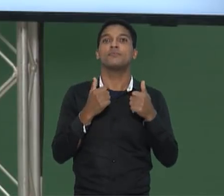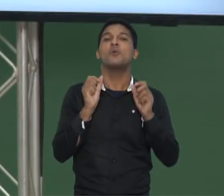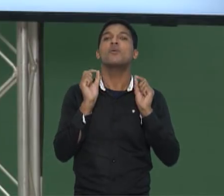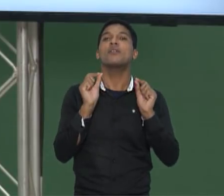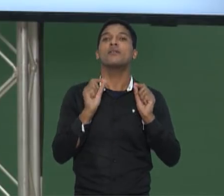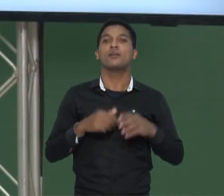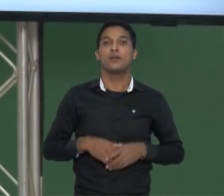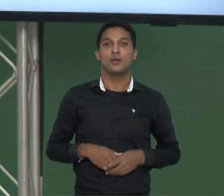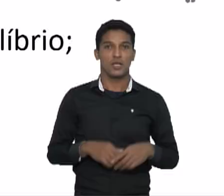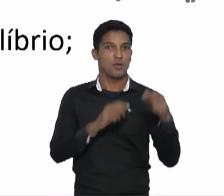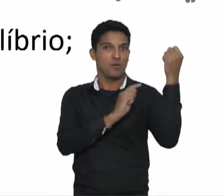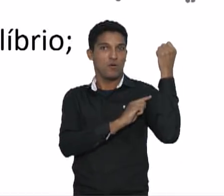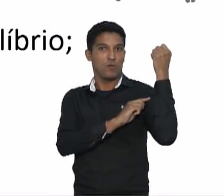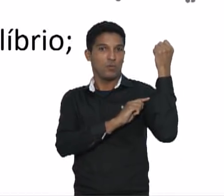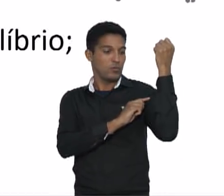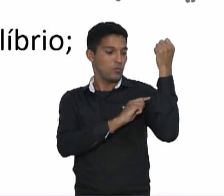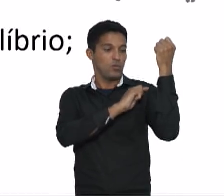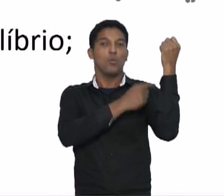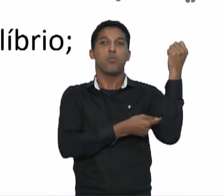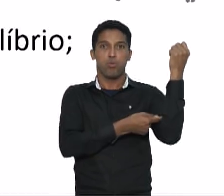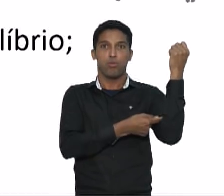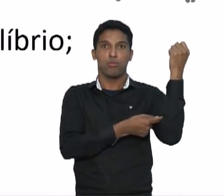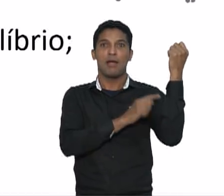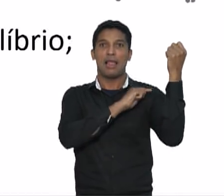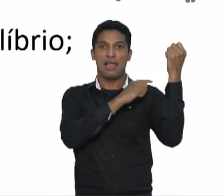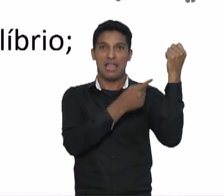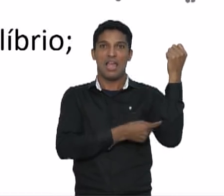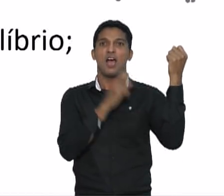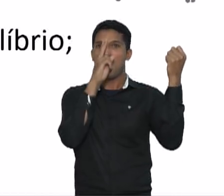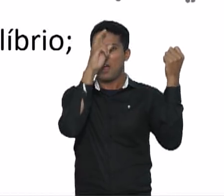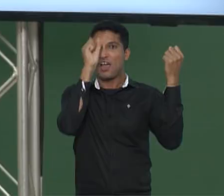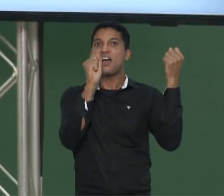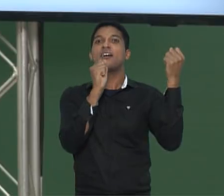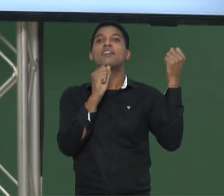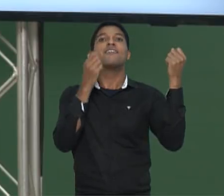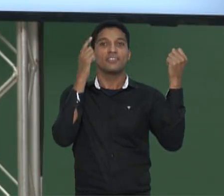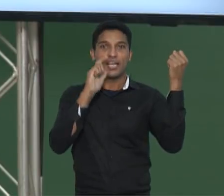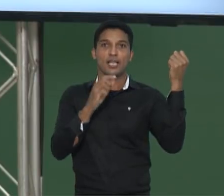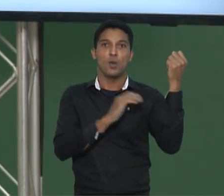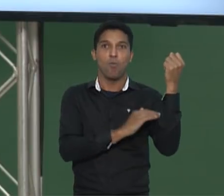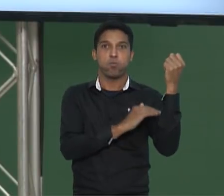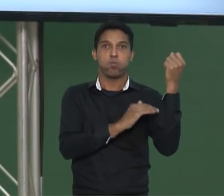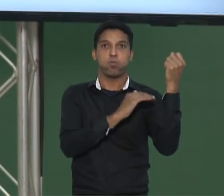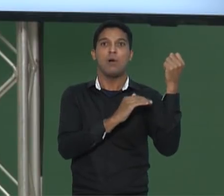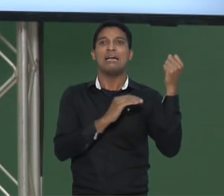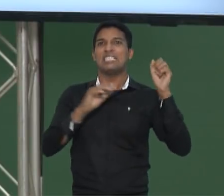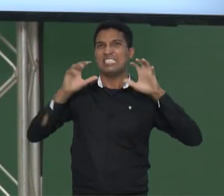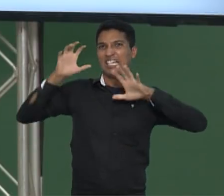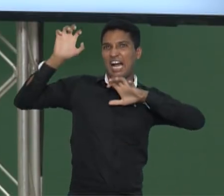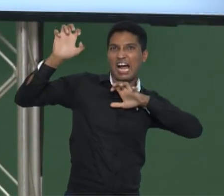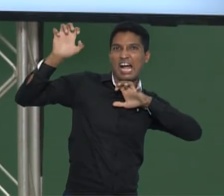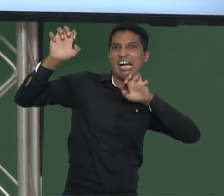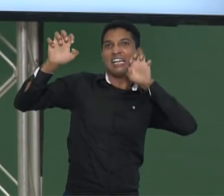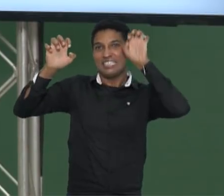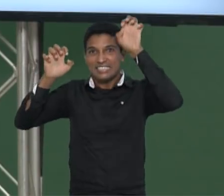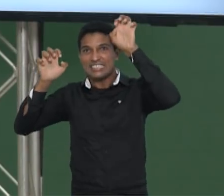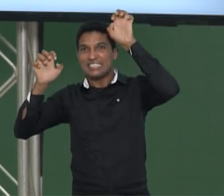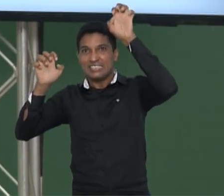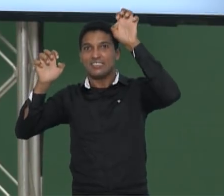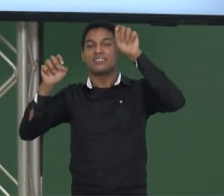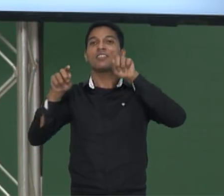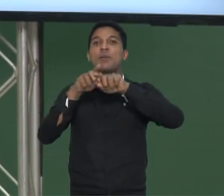na força muscular e na resistência. Como vocês viram, o atleta precisa muitas vezes